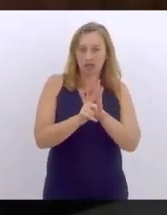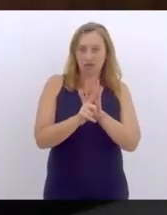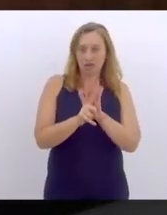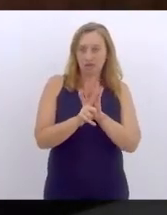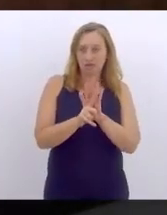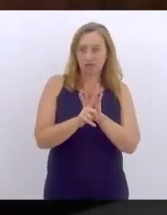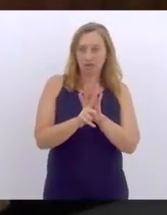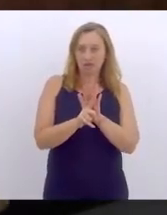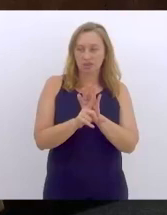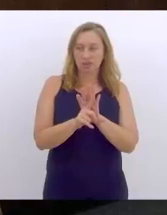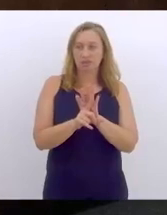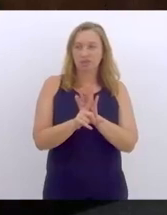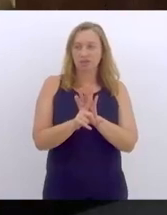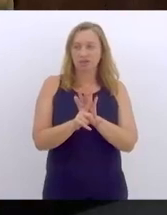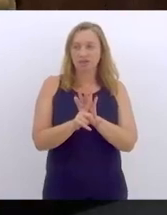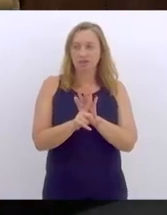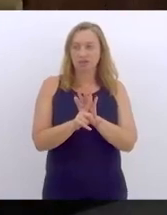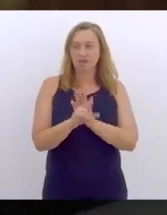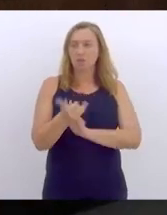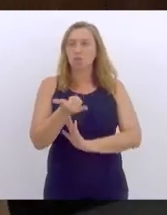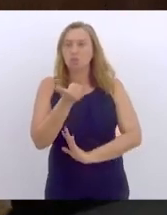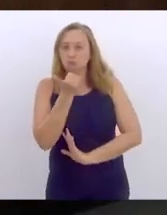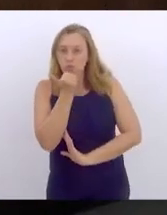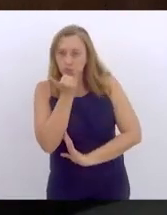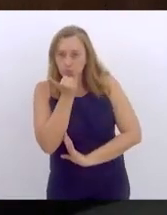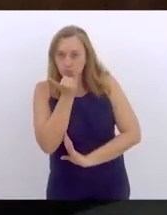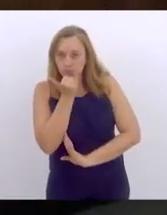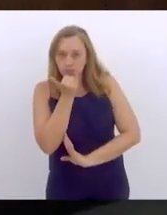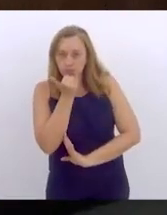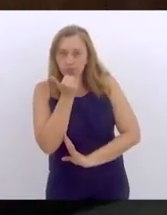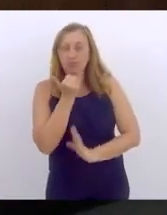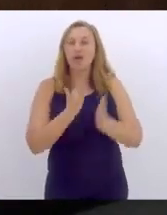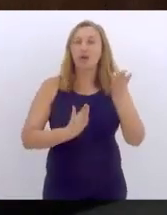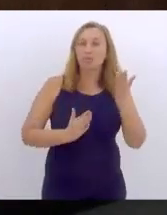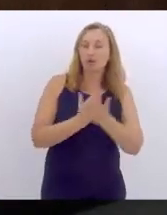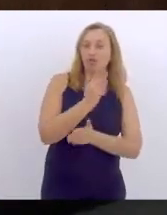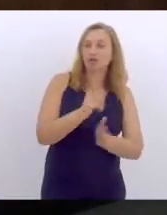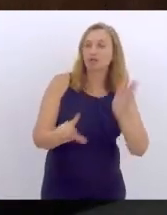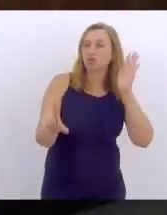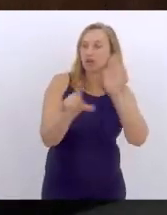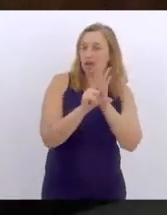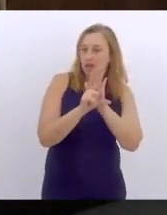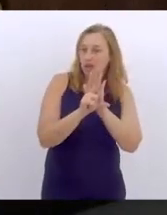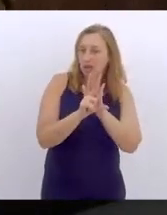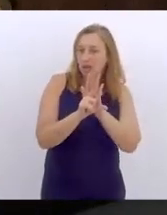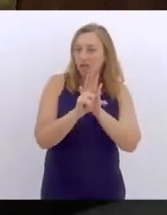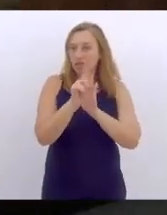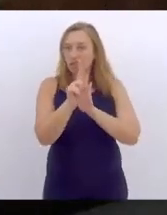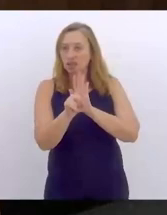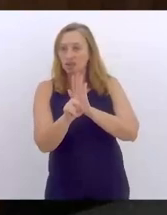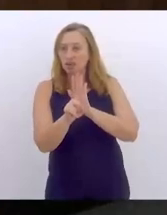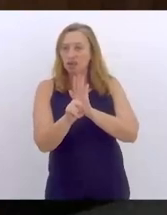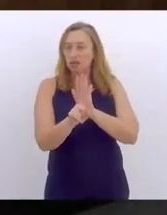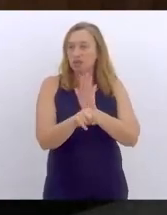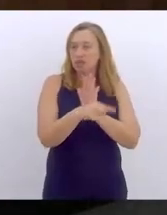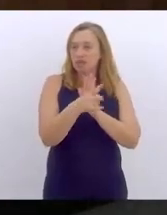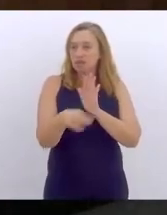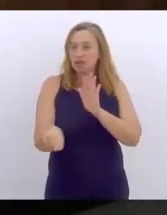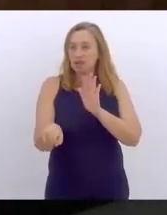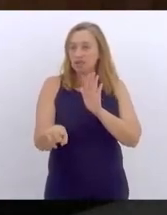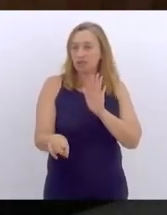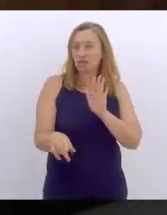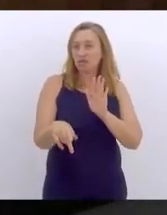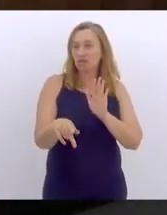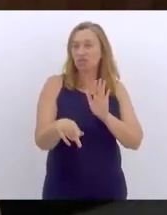que fala de anistia. Aprovamos uma lei que determina a suspensão dessas penas. E uma lei